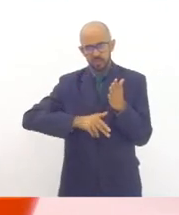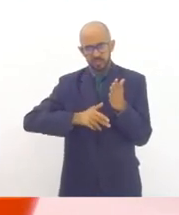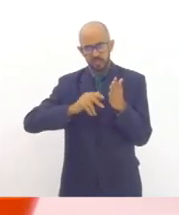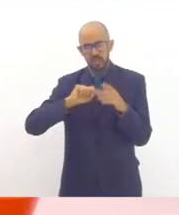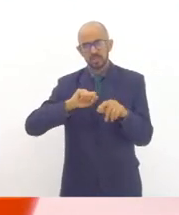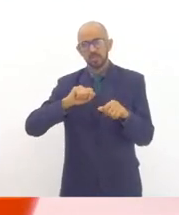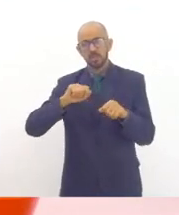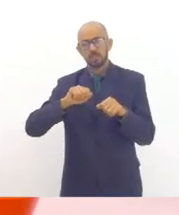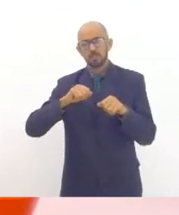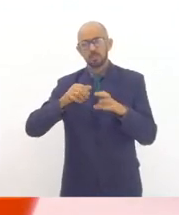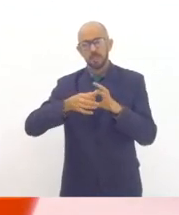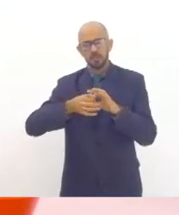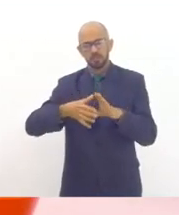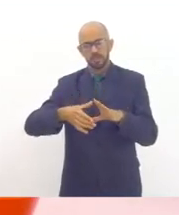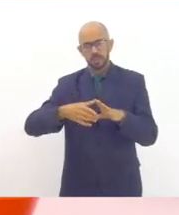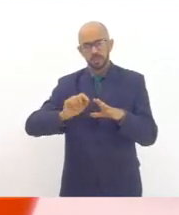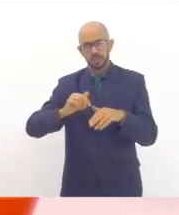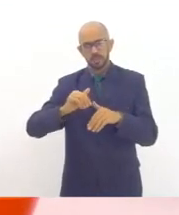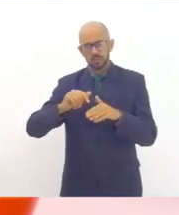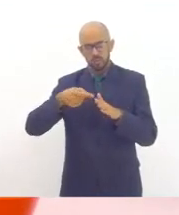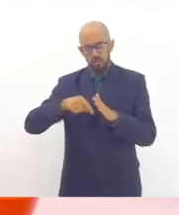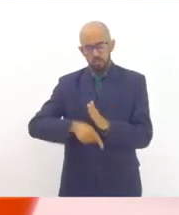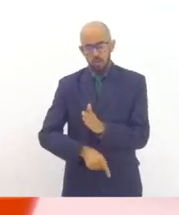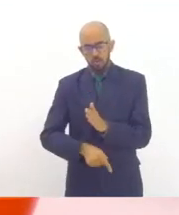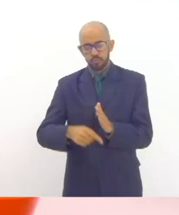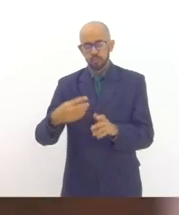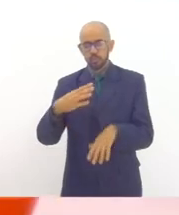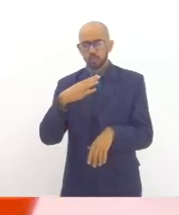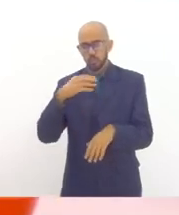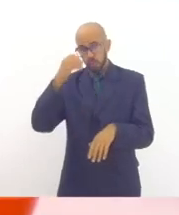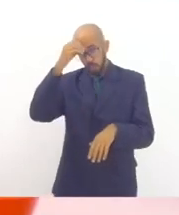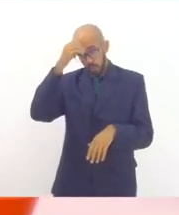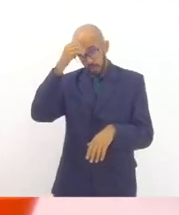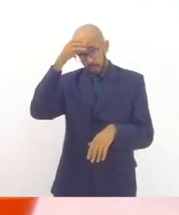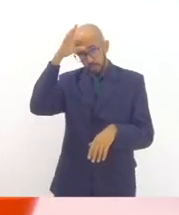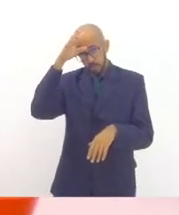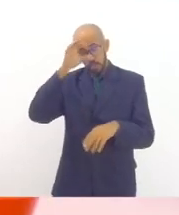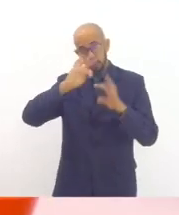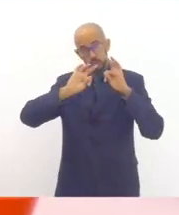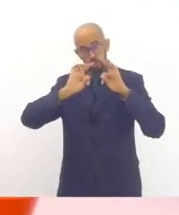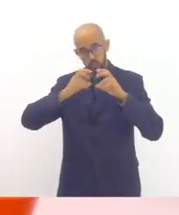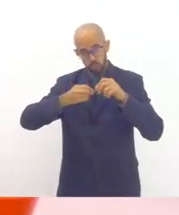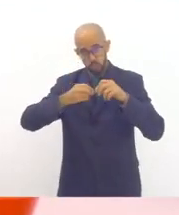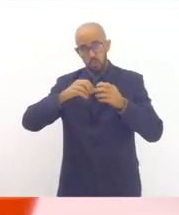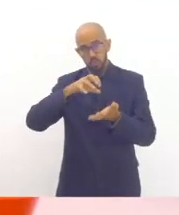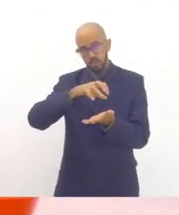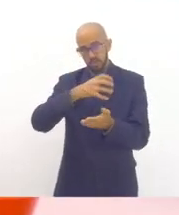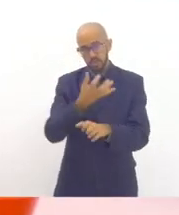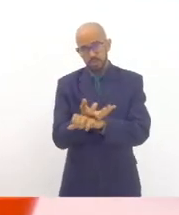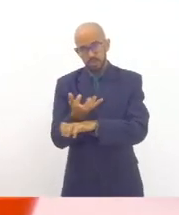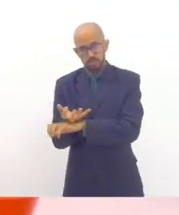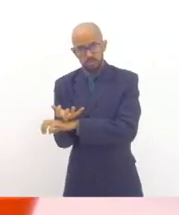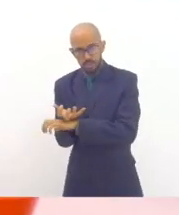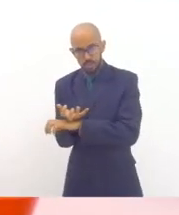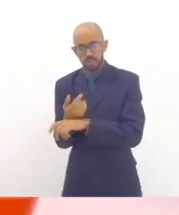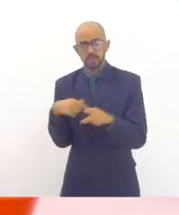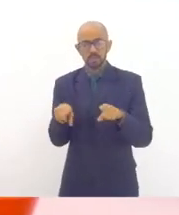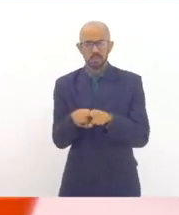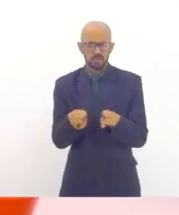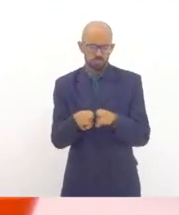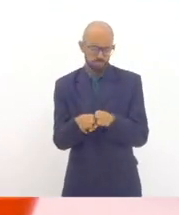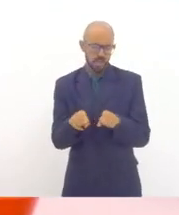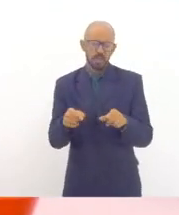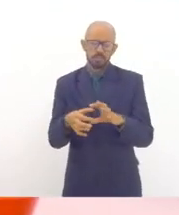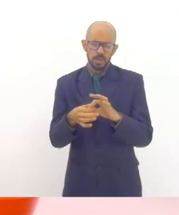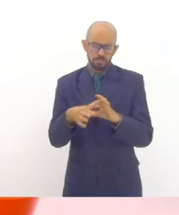permite a expansão e o aprofundamento de conhecimentos em todas as áreas do saber, assim como propicia a inserção